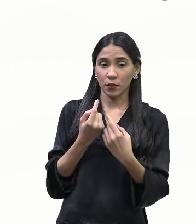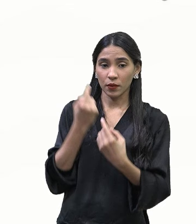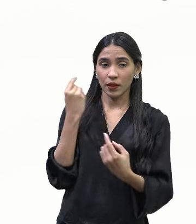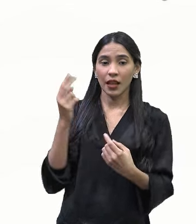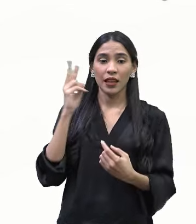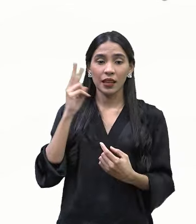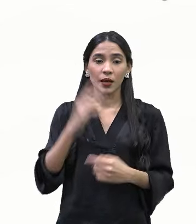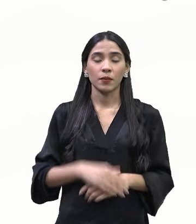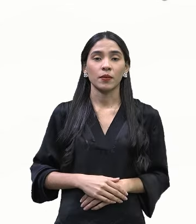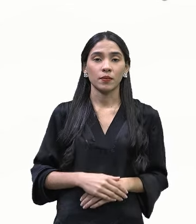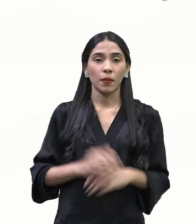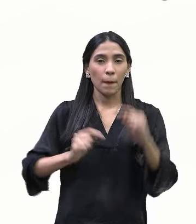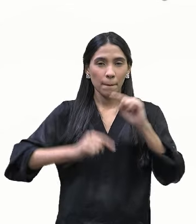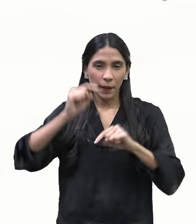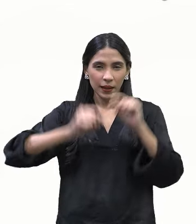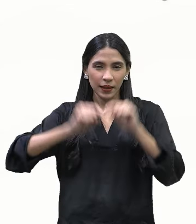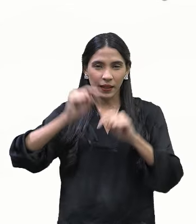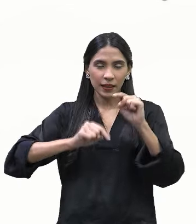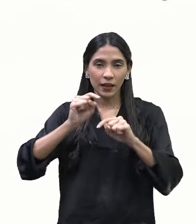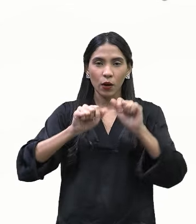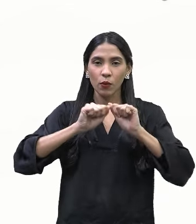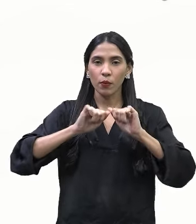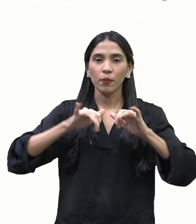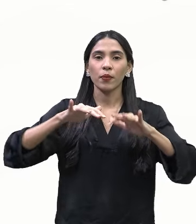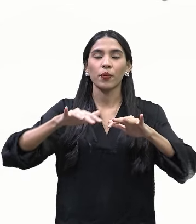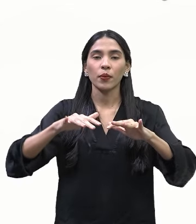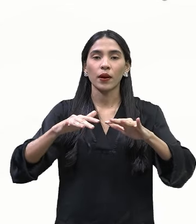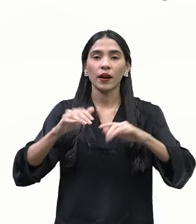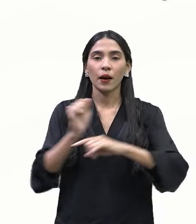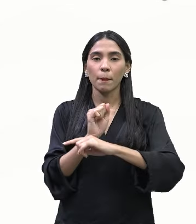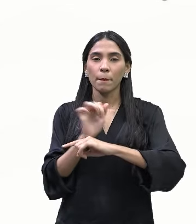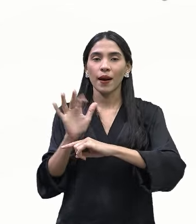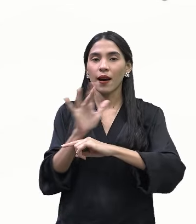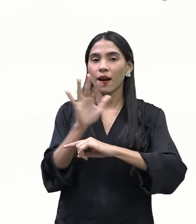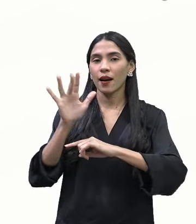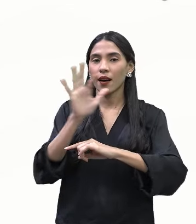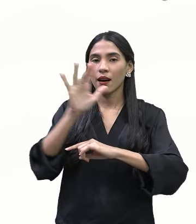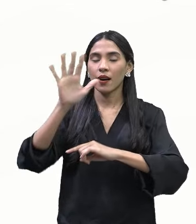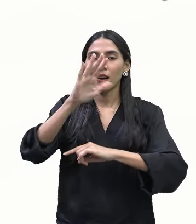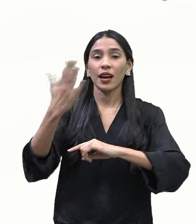o corpo está liberando calor, está fazendo um processo